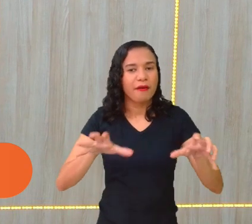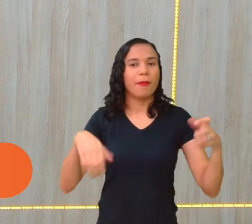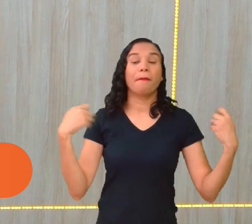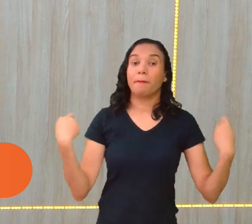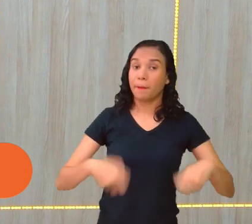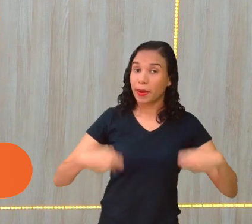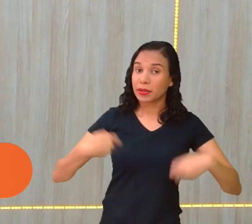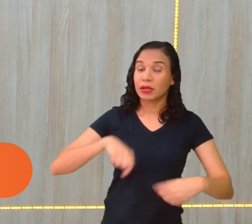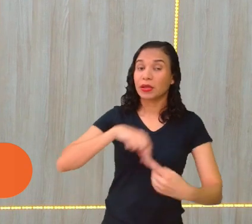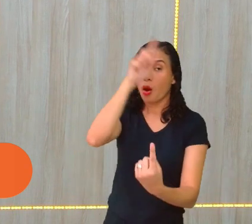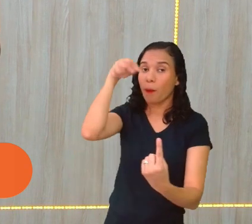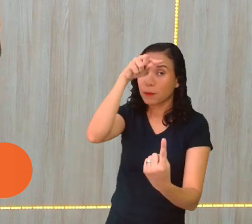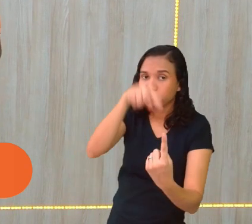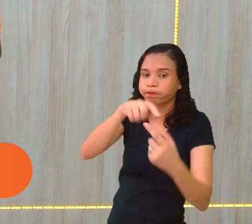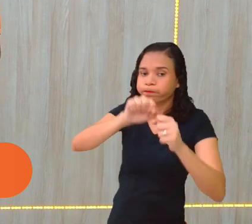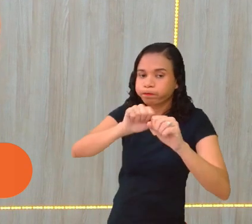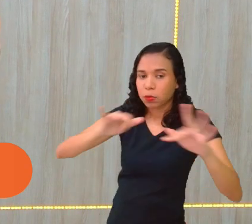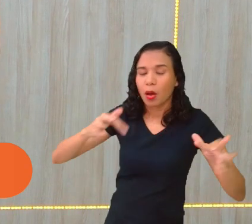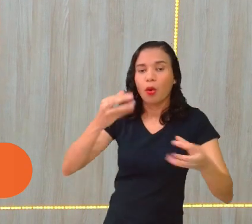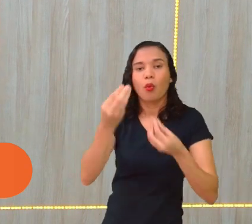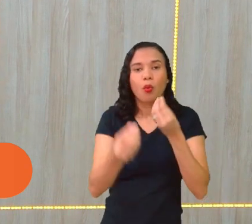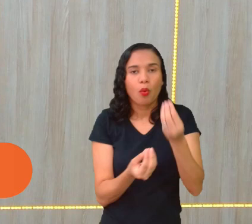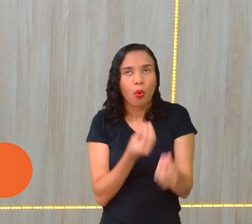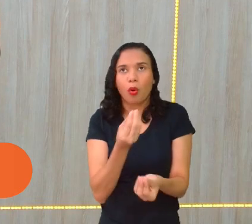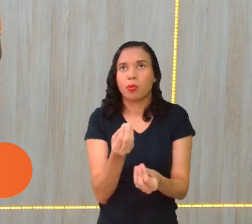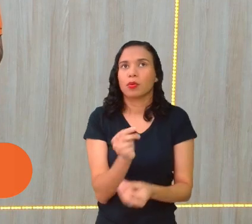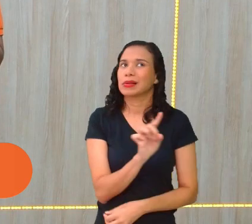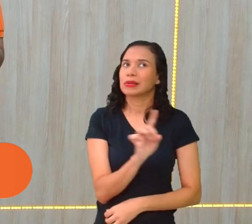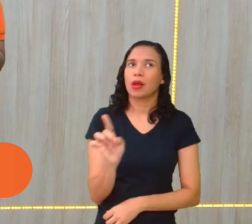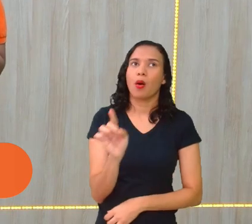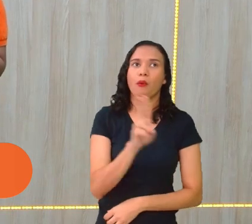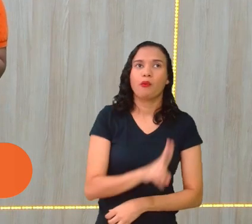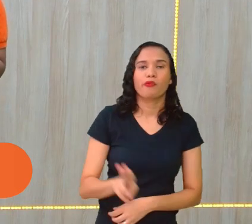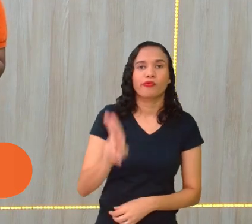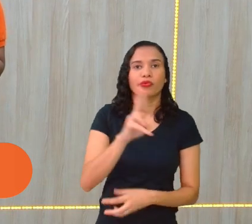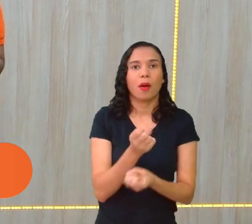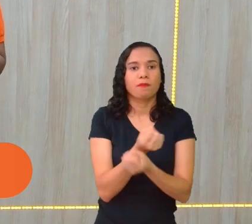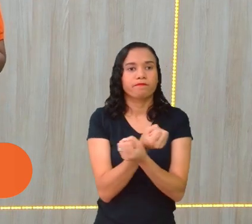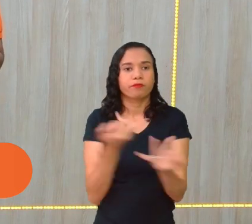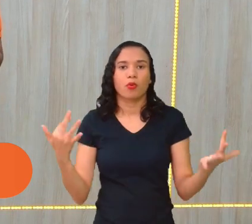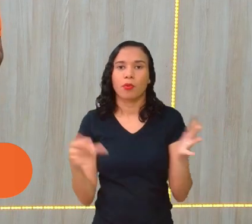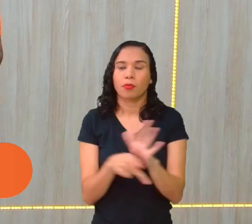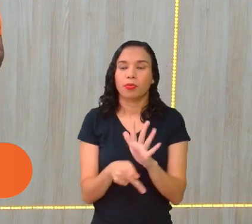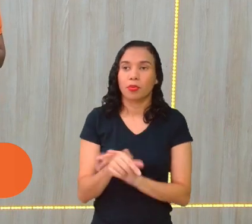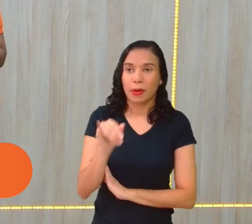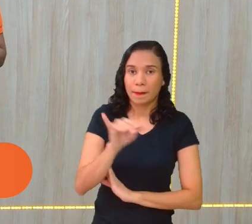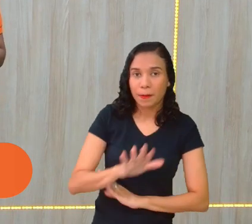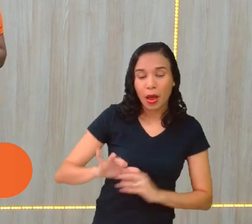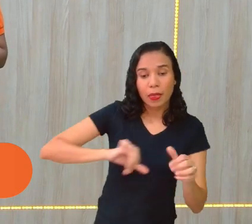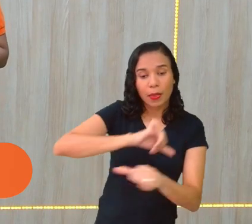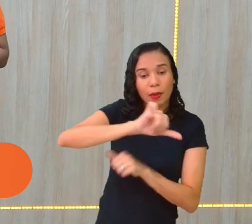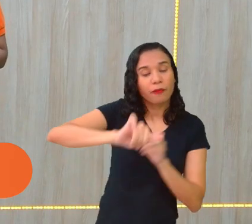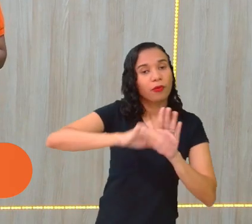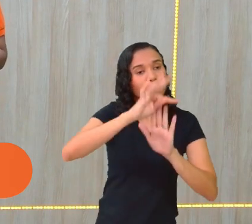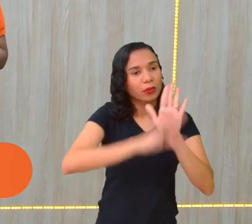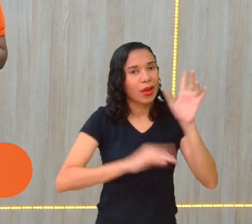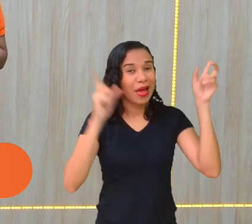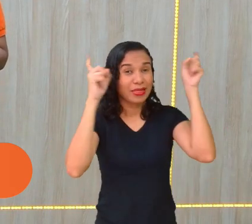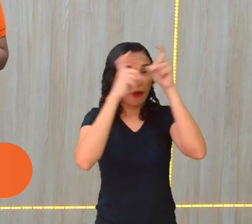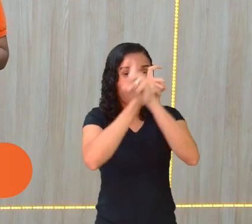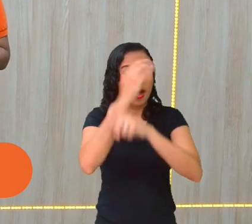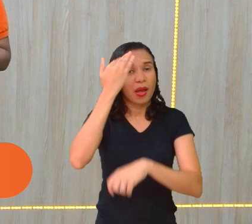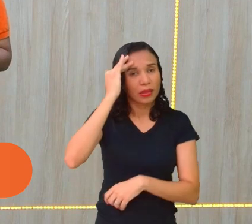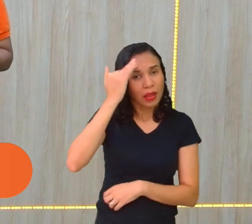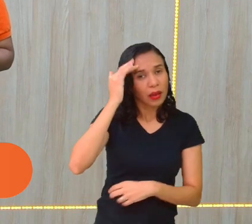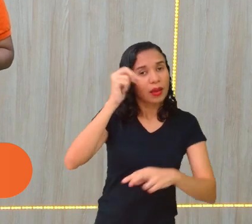precisa ser objetiva no sentido de não usar tantas figuras de linguagem que tornem o meu texto de difícil